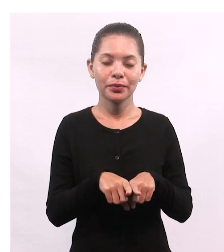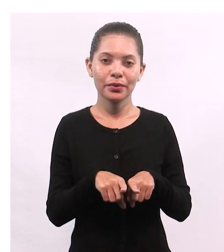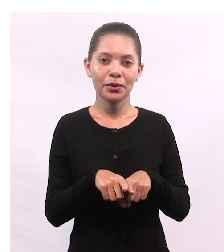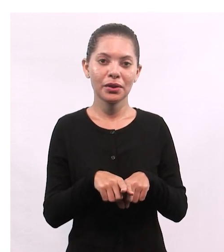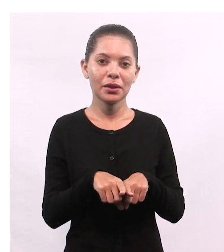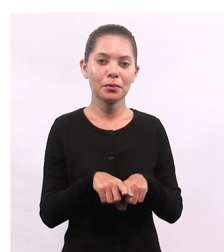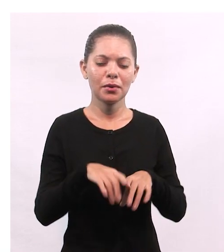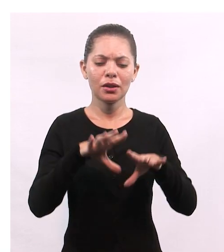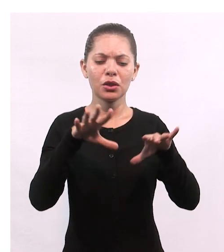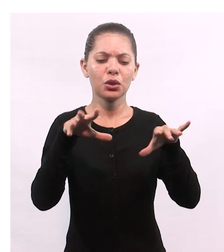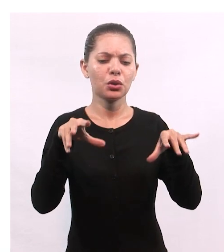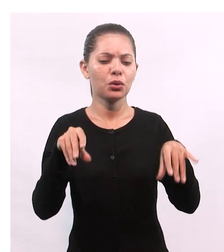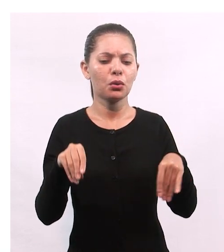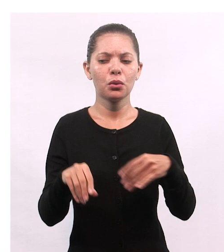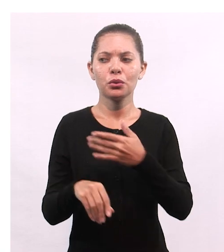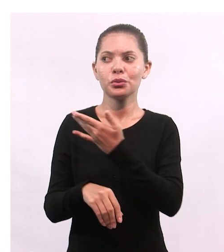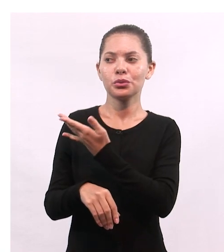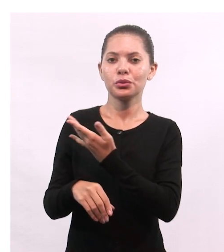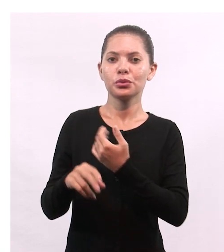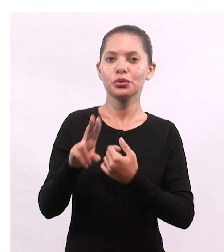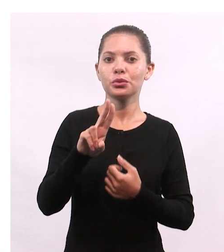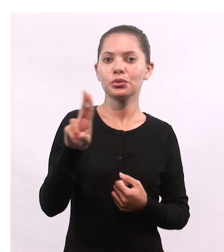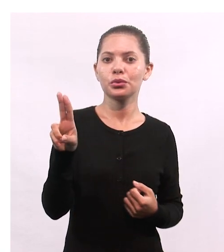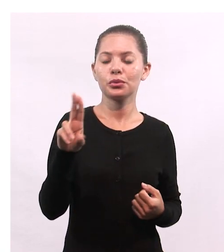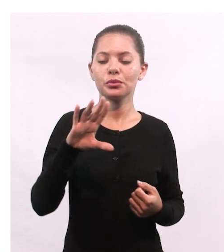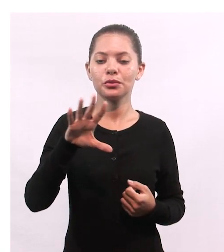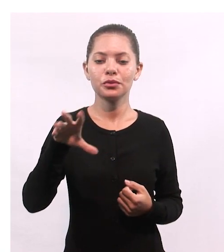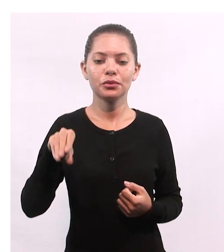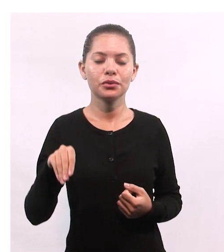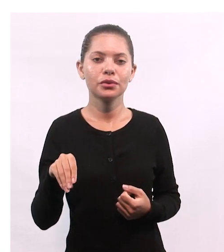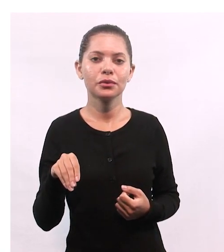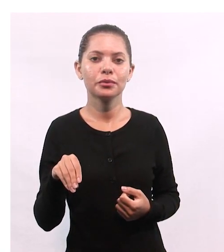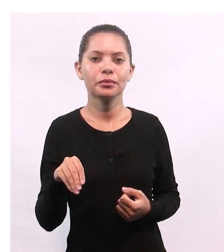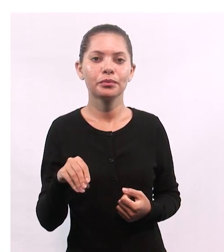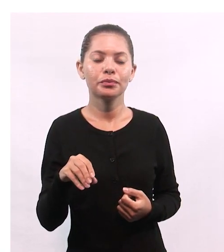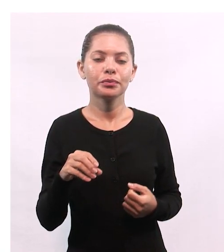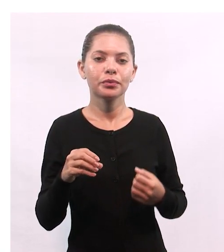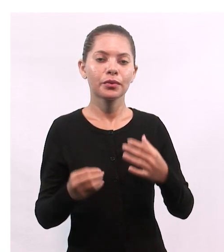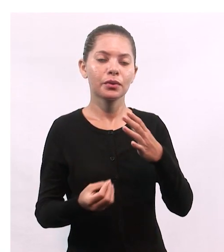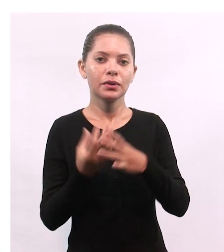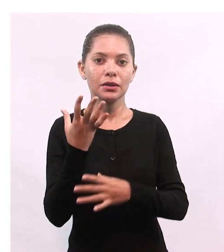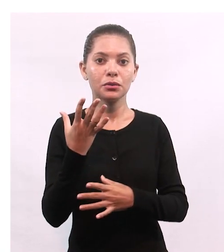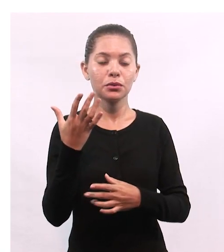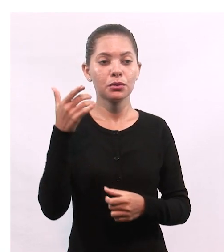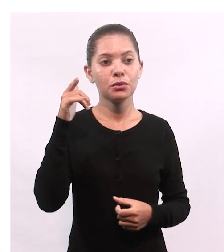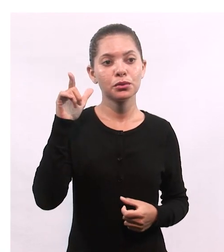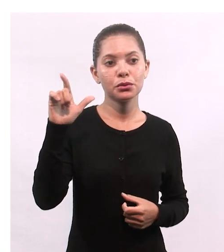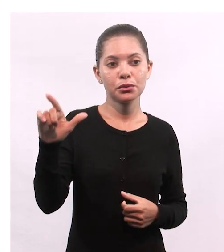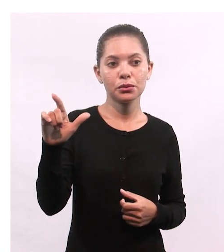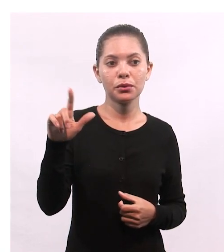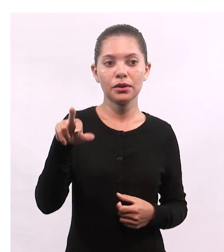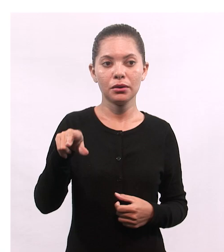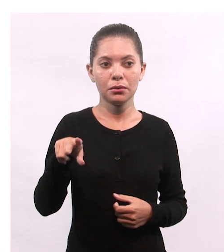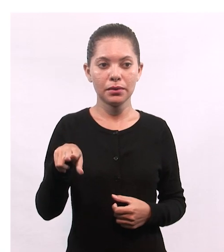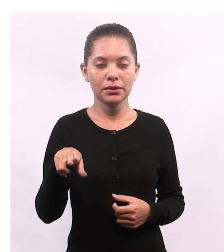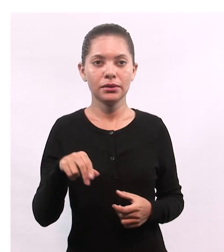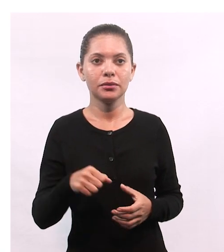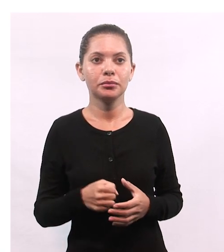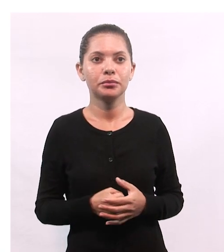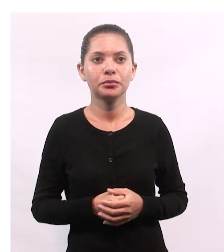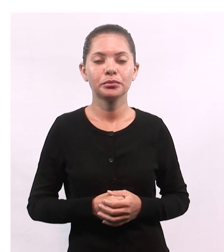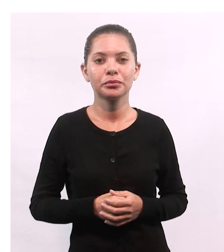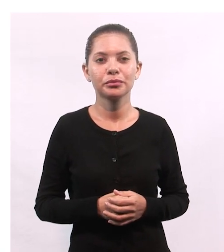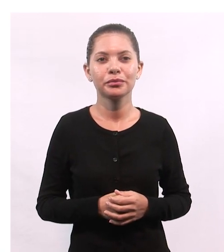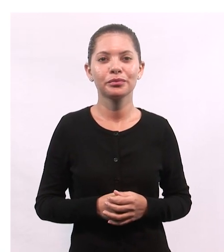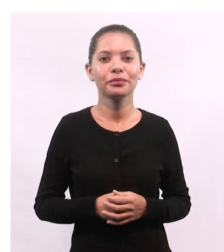Os poliedros platônicos são todas as figuras geométricas que a gente consegue construir com lados